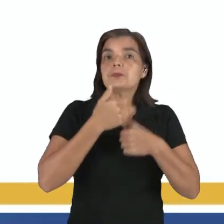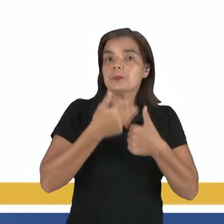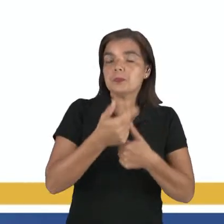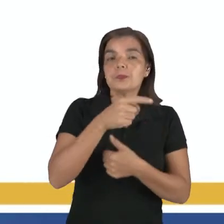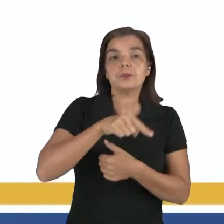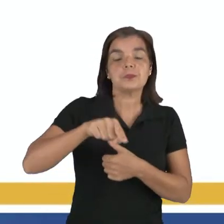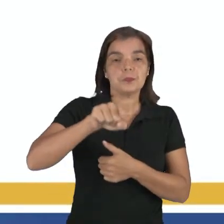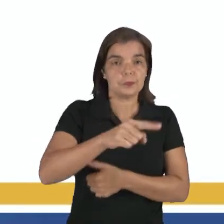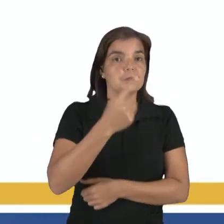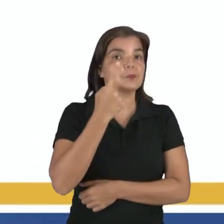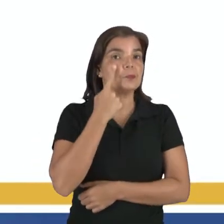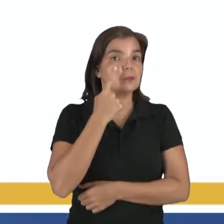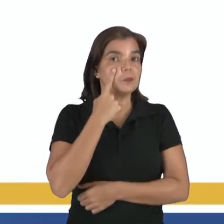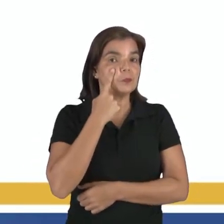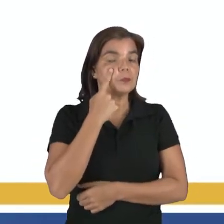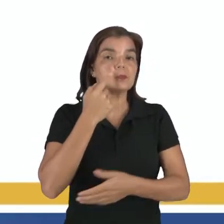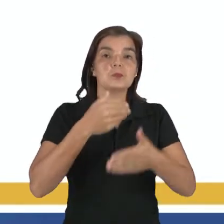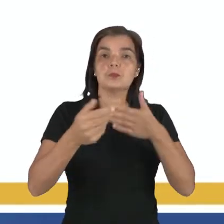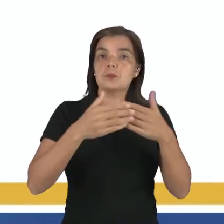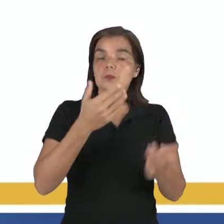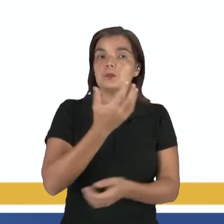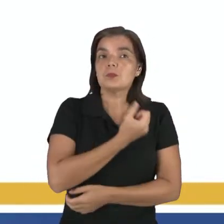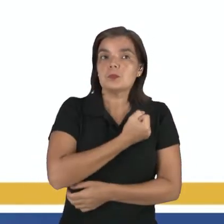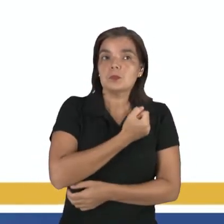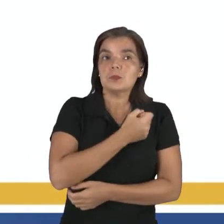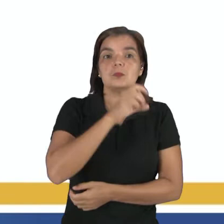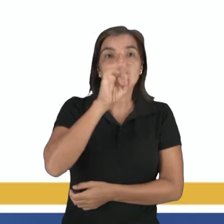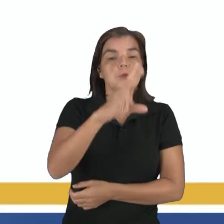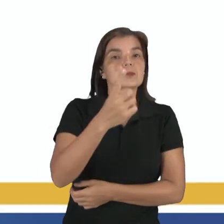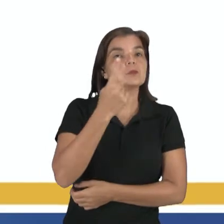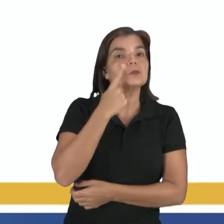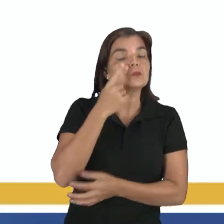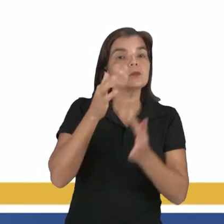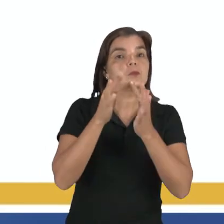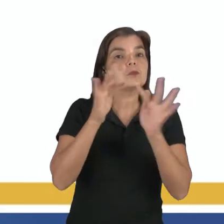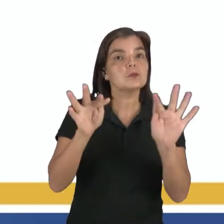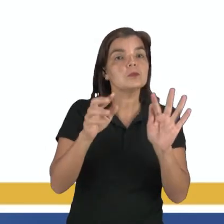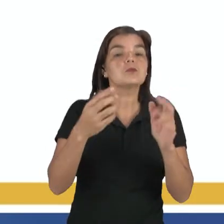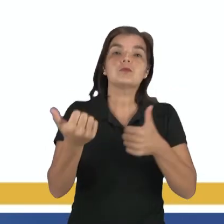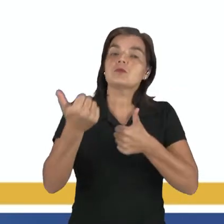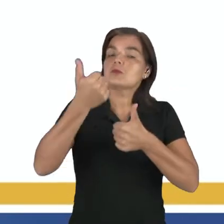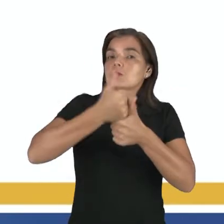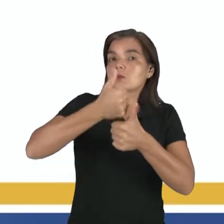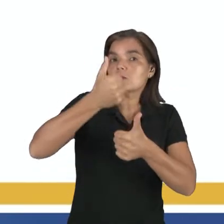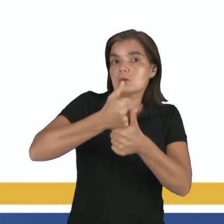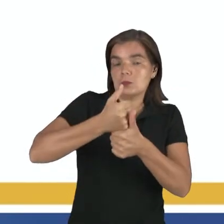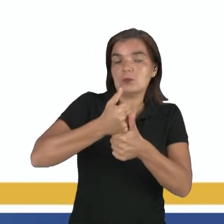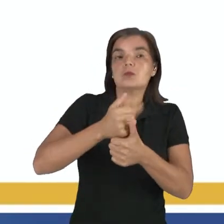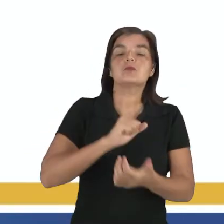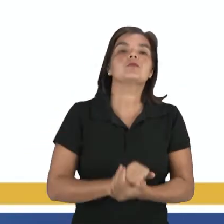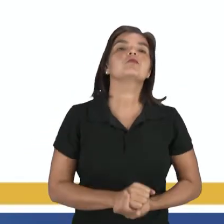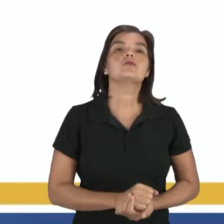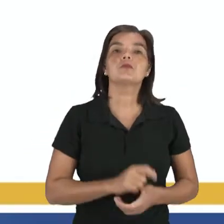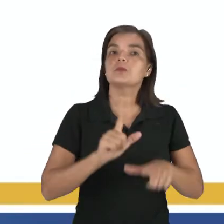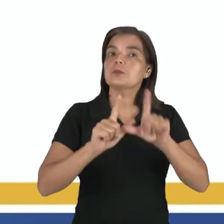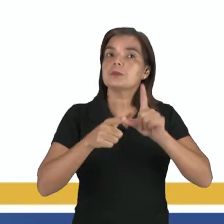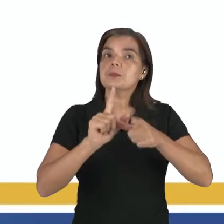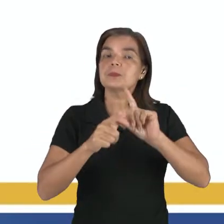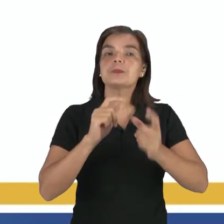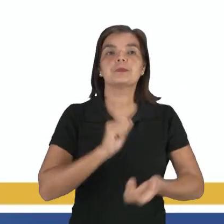Que vocês colocarem, qualquer número. É só olhar a função e substituir ele na